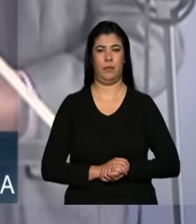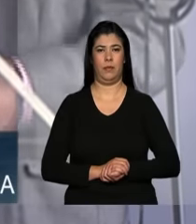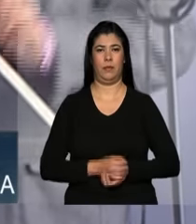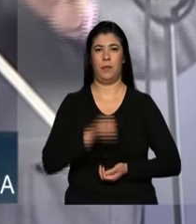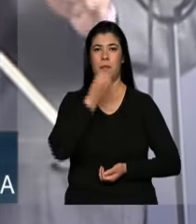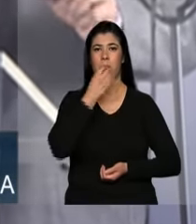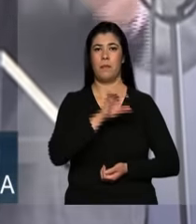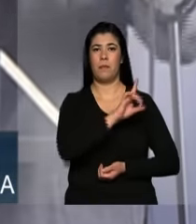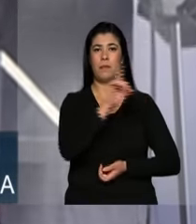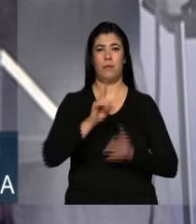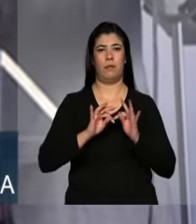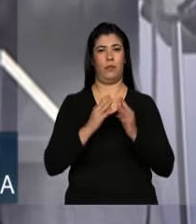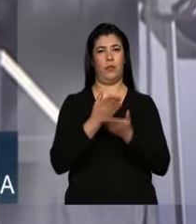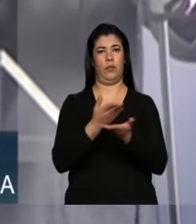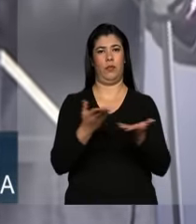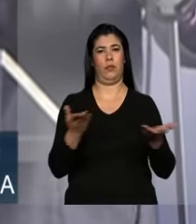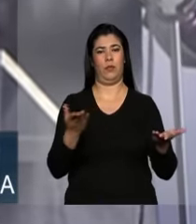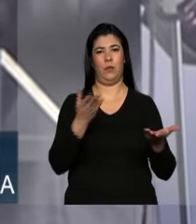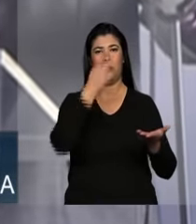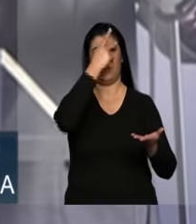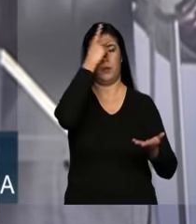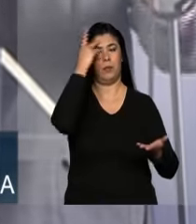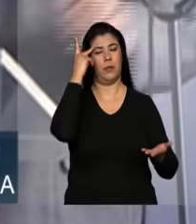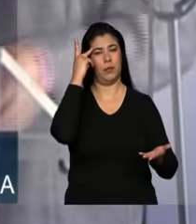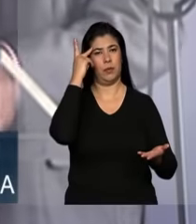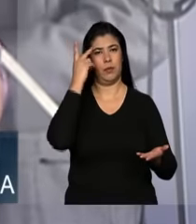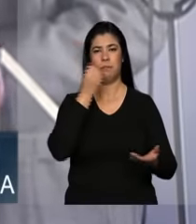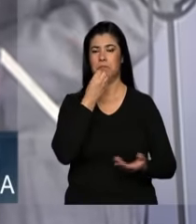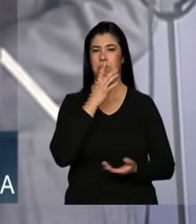Bom dia a todos e a todas.